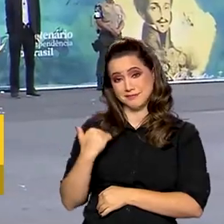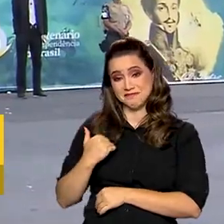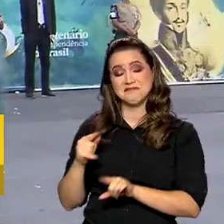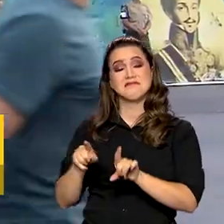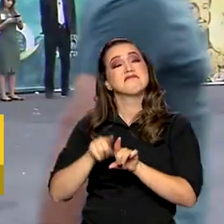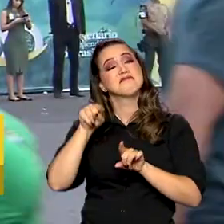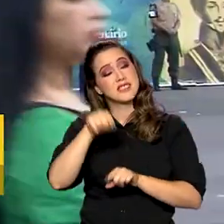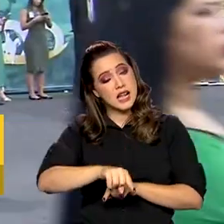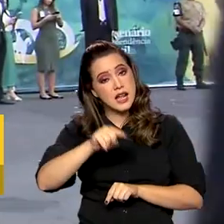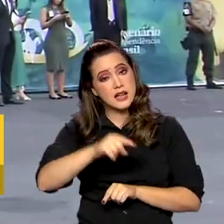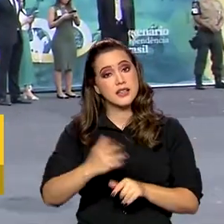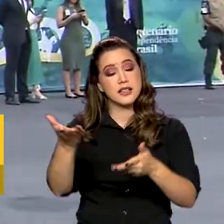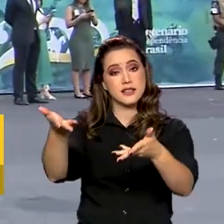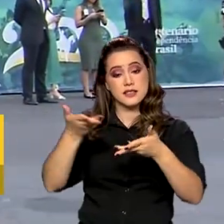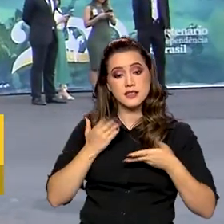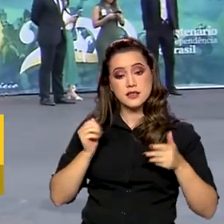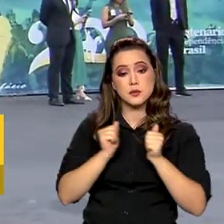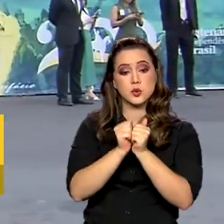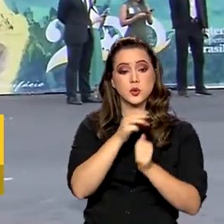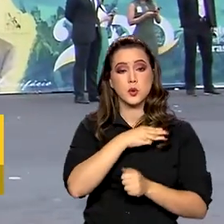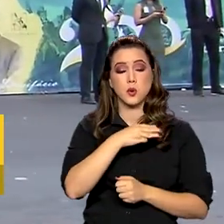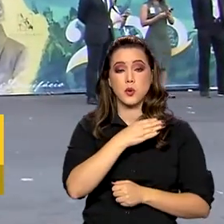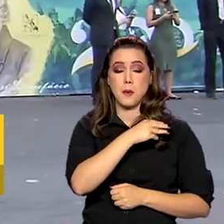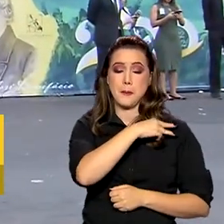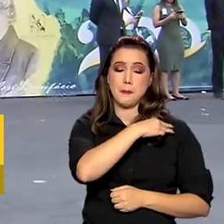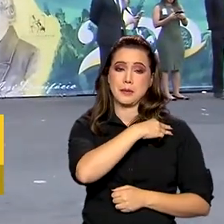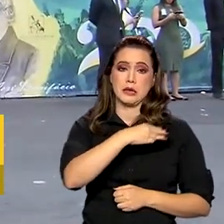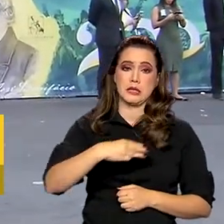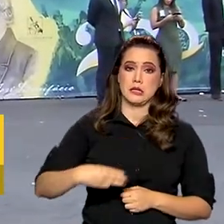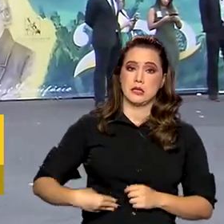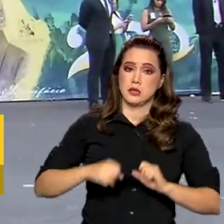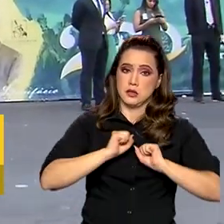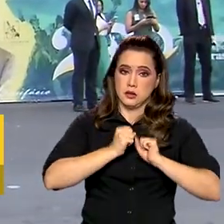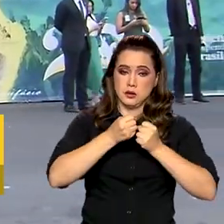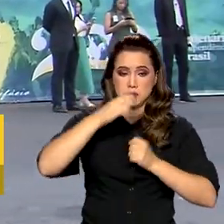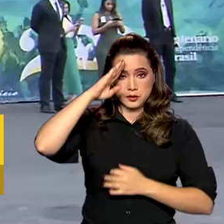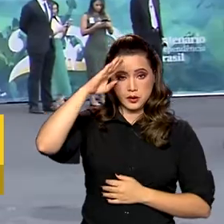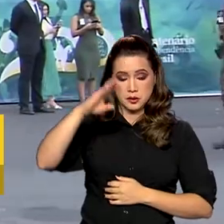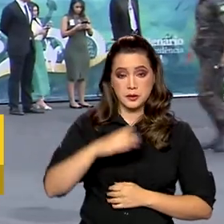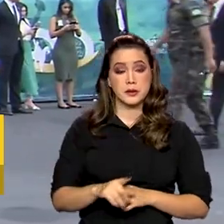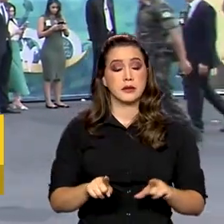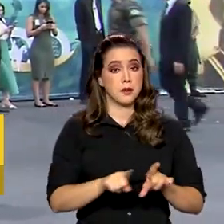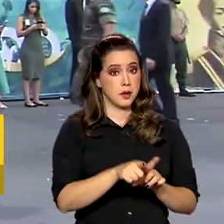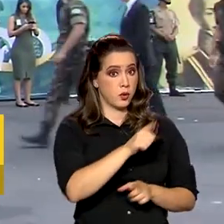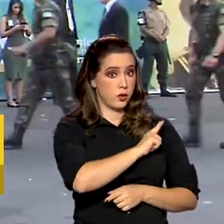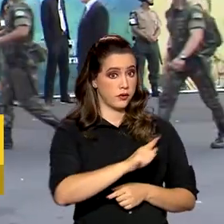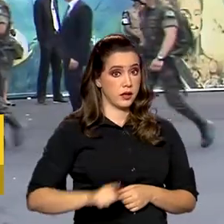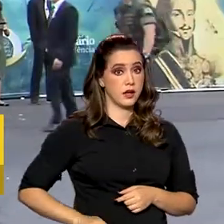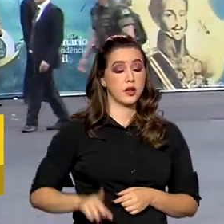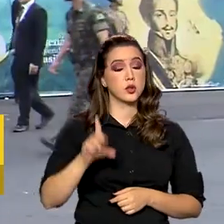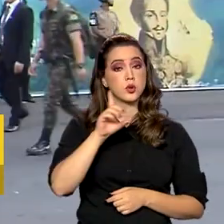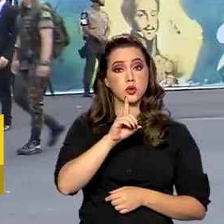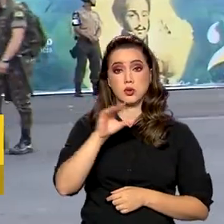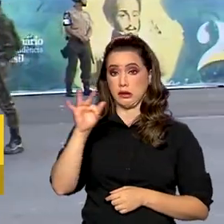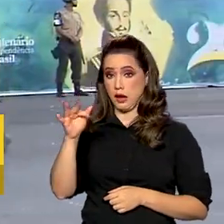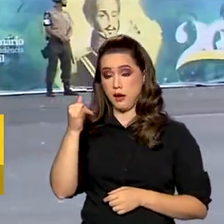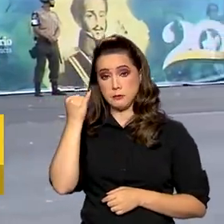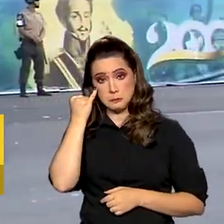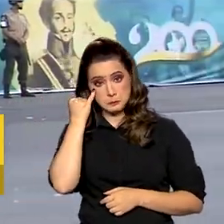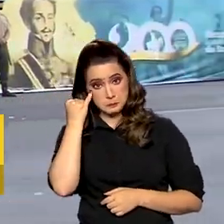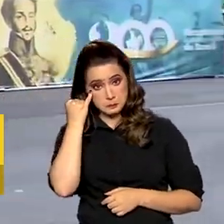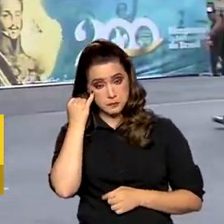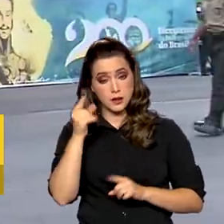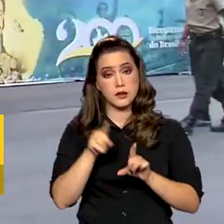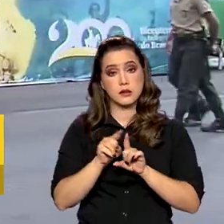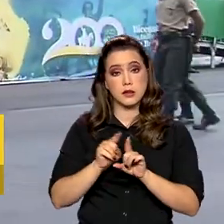Bolsonaro, e aqui ele vai ser recebido pelo ministro da Defesa, Paulo Sérgio Nogueira, pelo governador do Distrito Federal, Ibanez Rocha, e também pelos